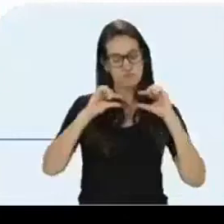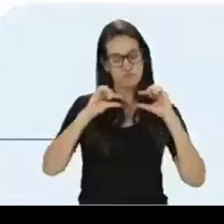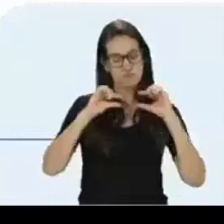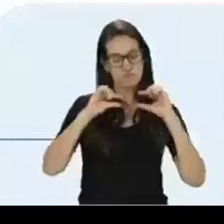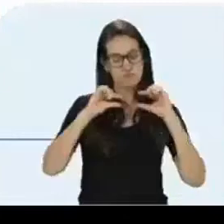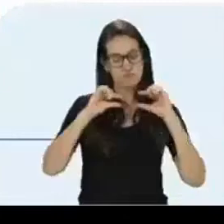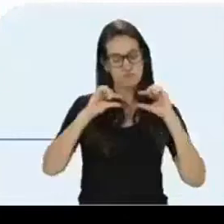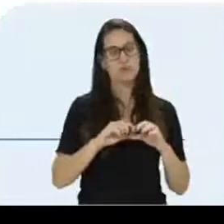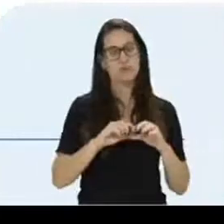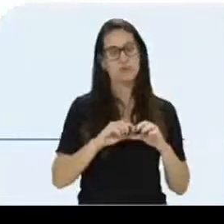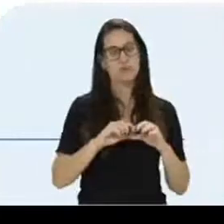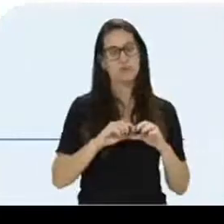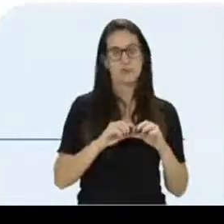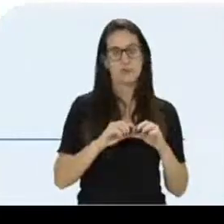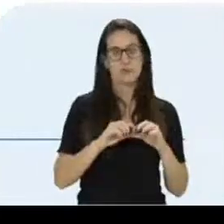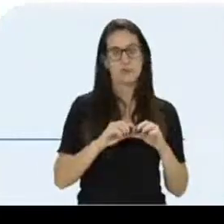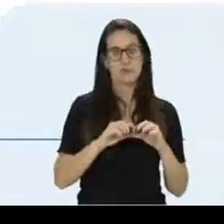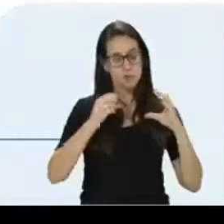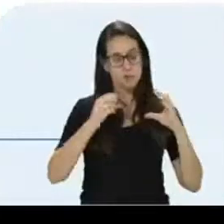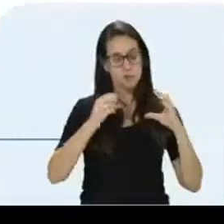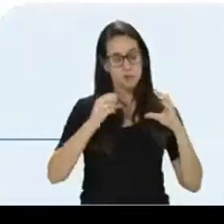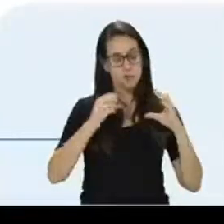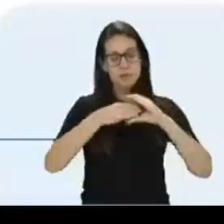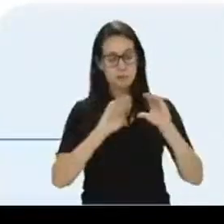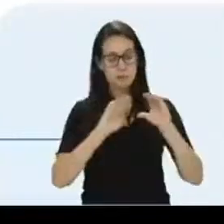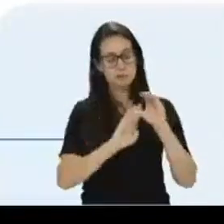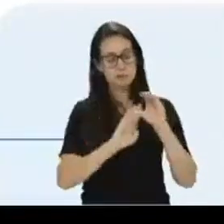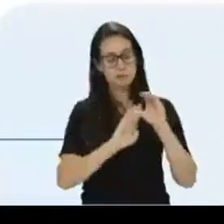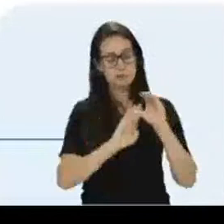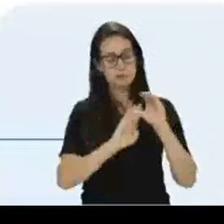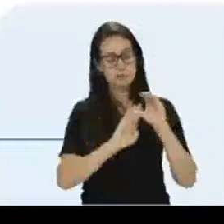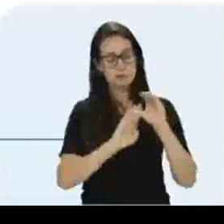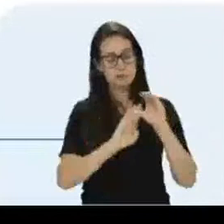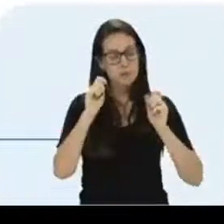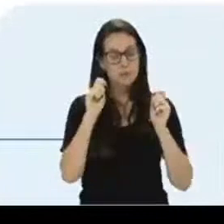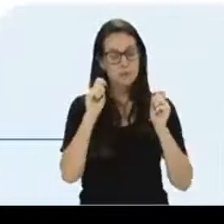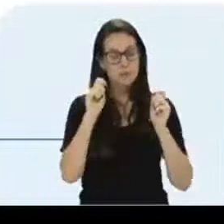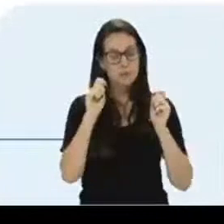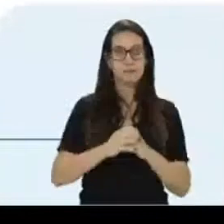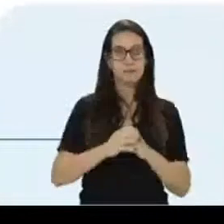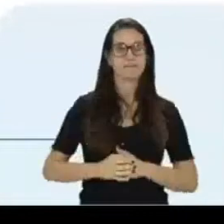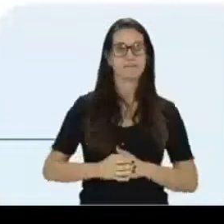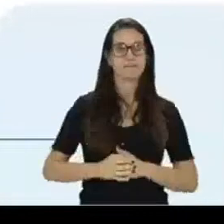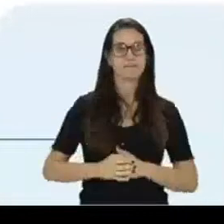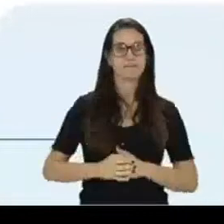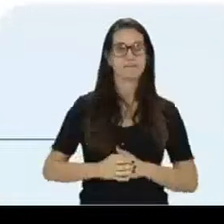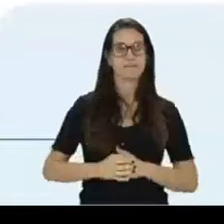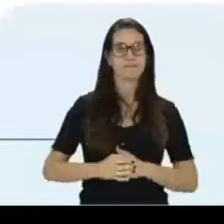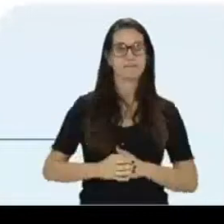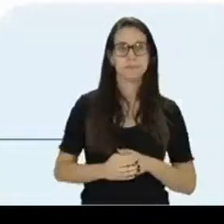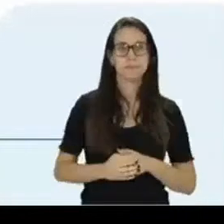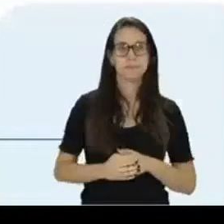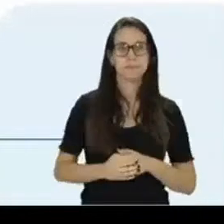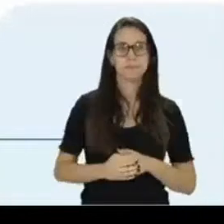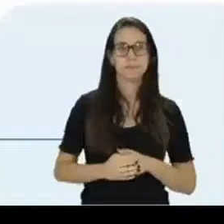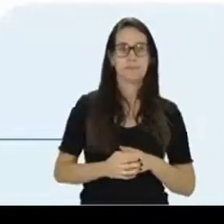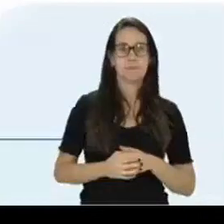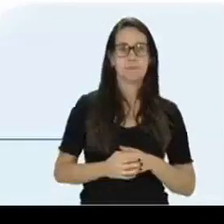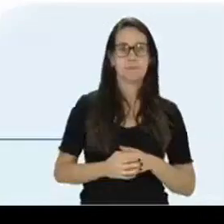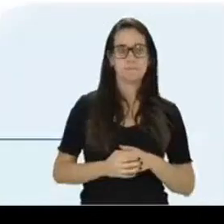face voltada para o meio extracelular. Então, nós temos aqui um